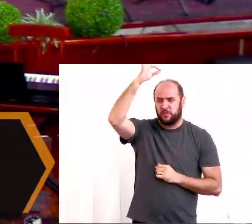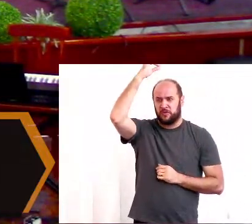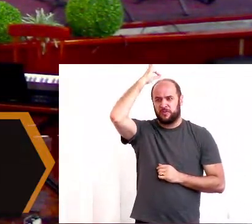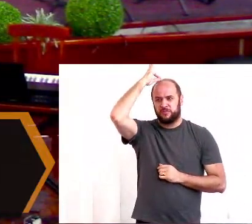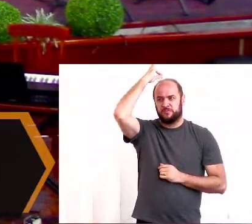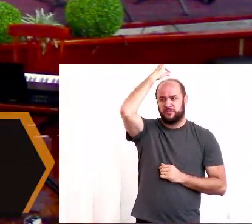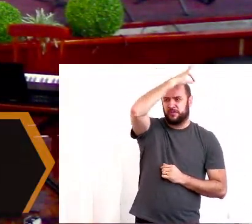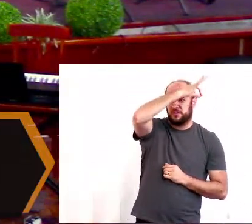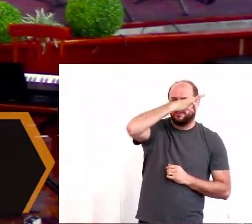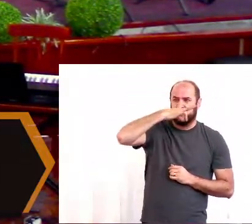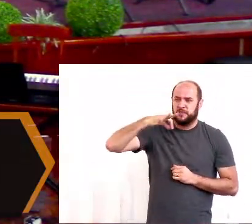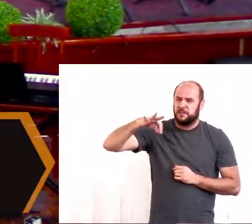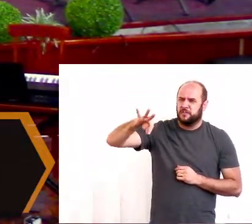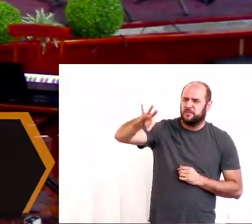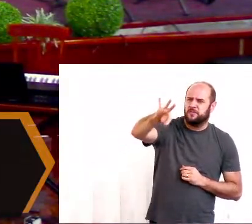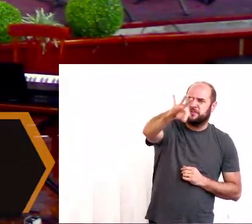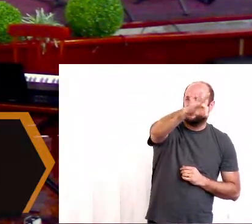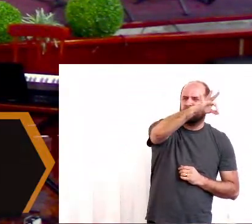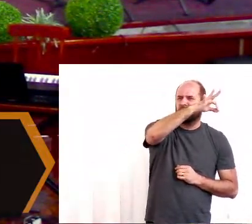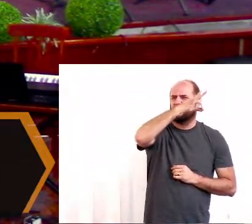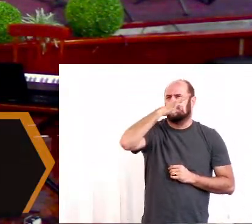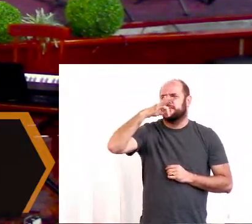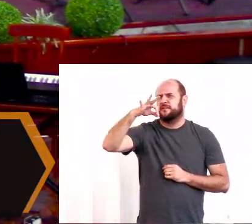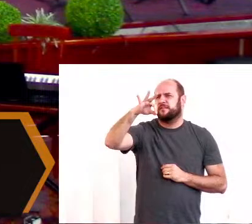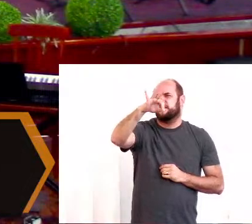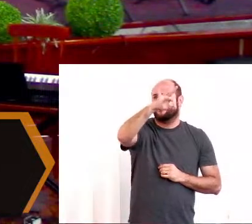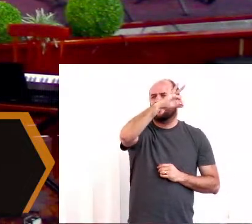o Espírito